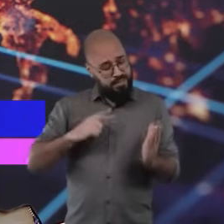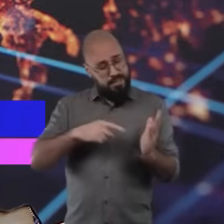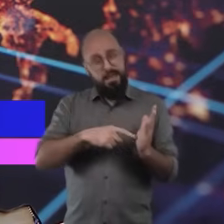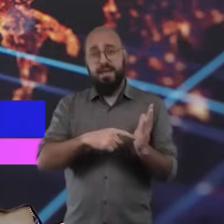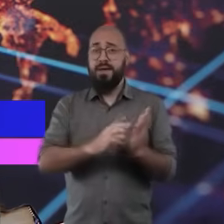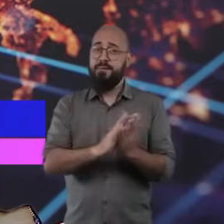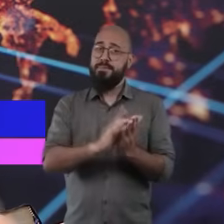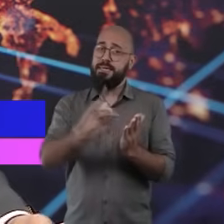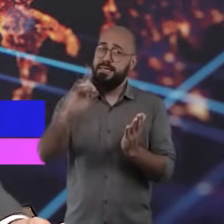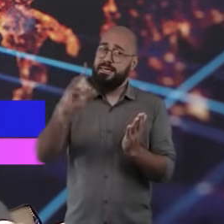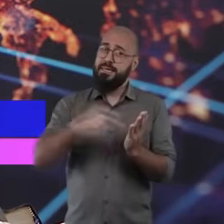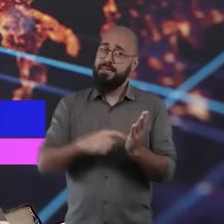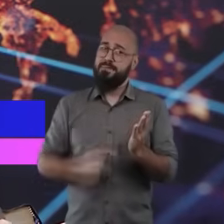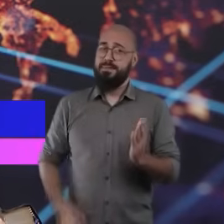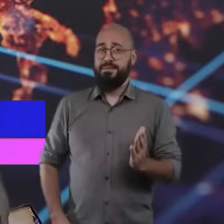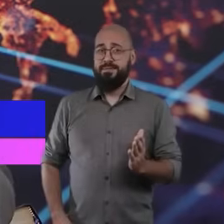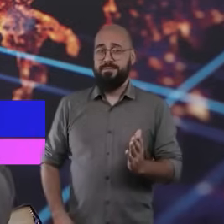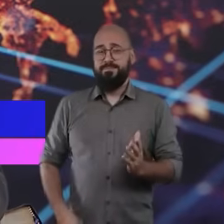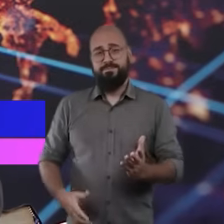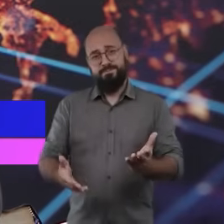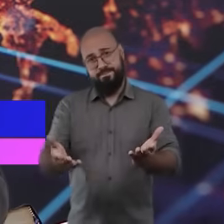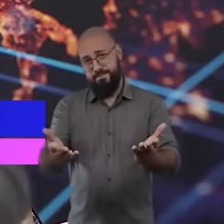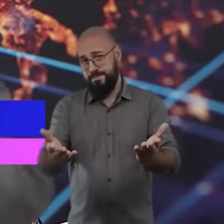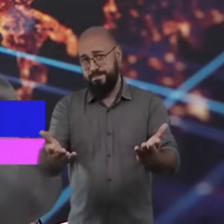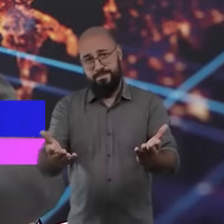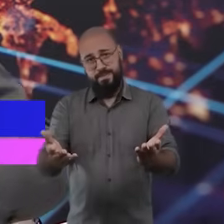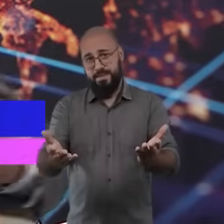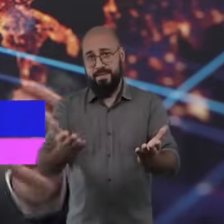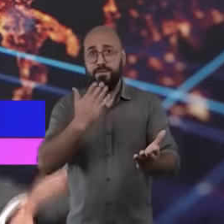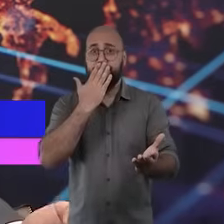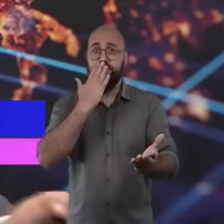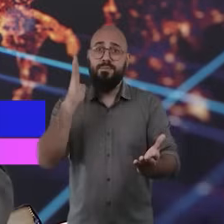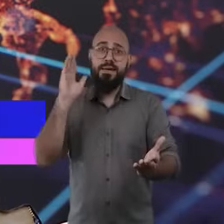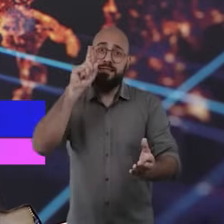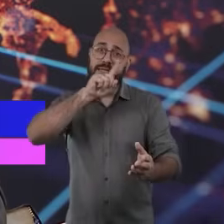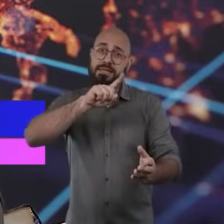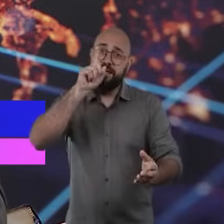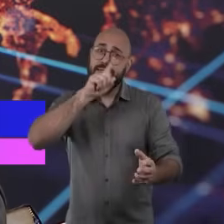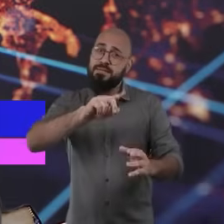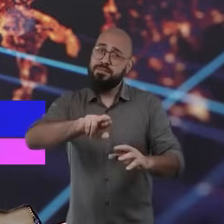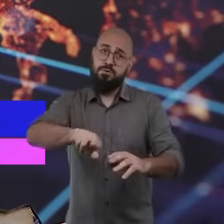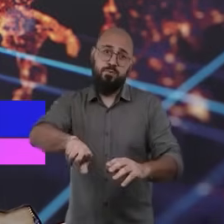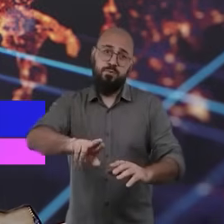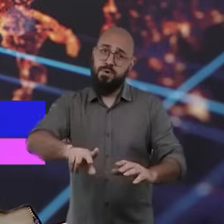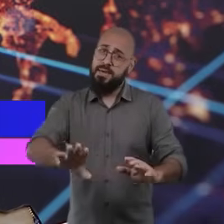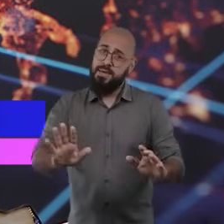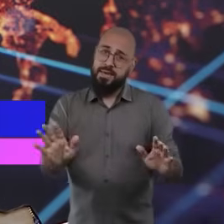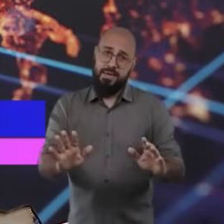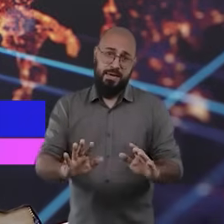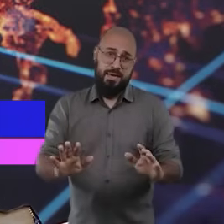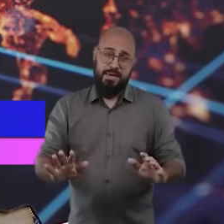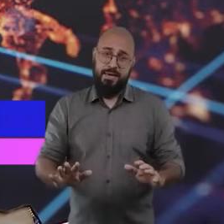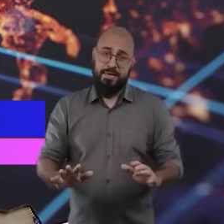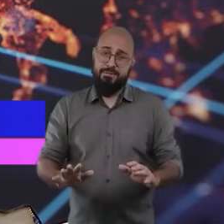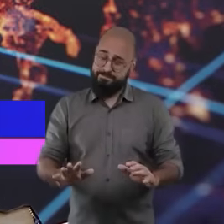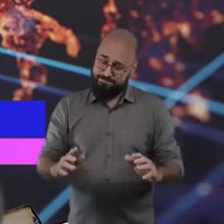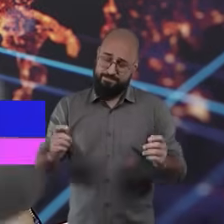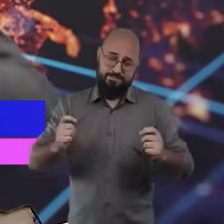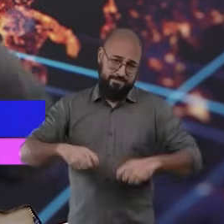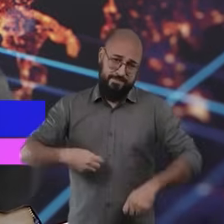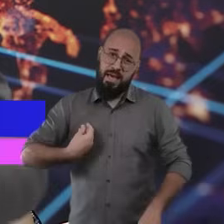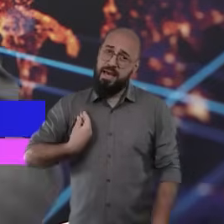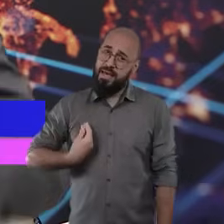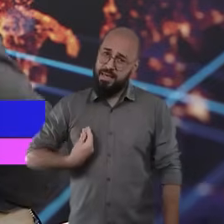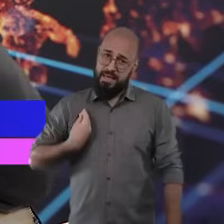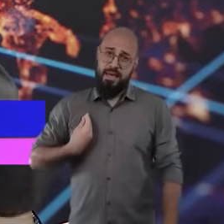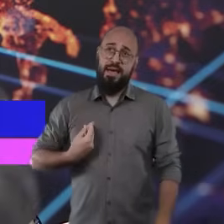amiga, não permita que essa promessa seja apenas uma promessa, mas que ela seja uma realidade na sua vida. E para